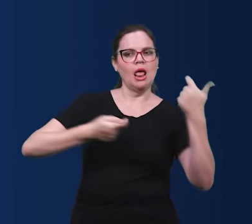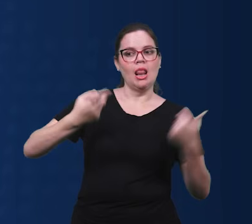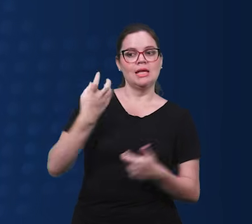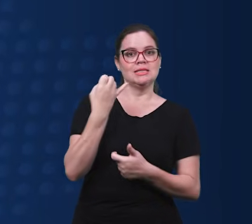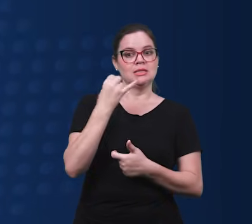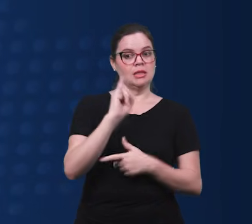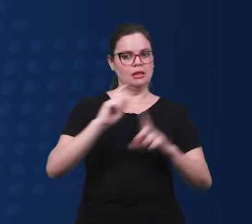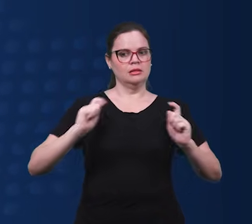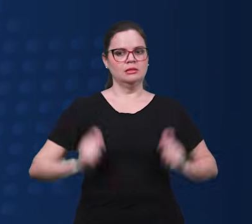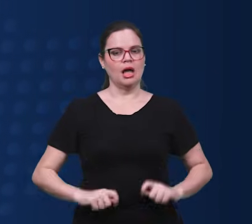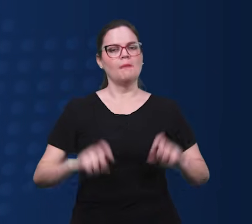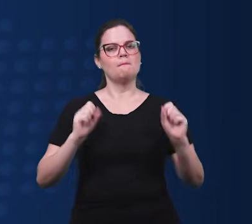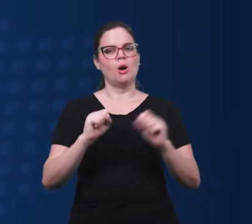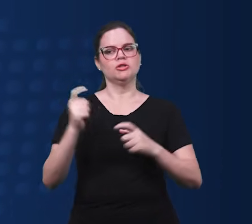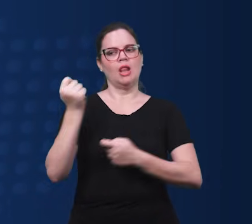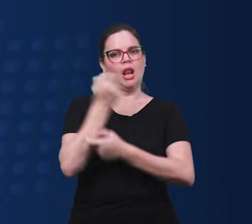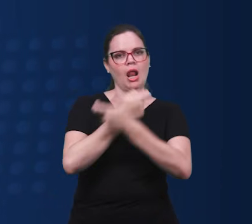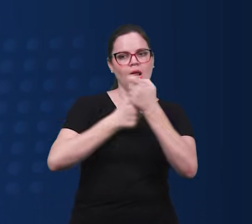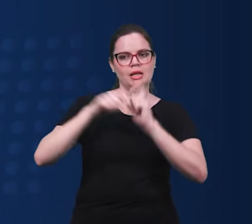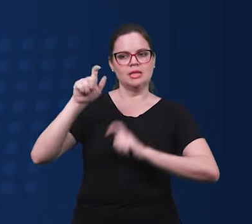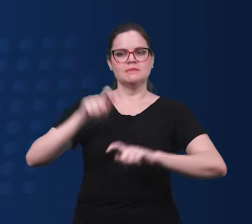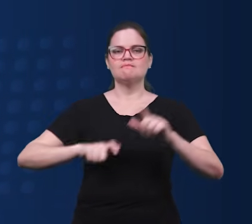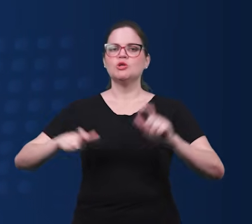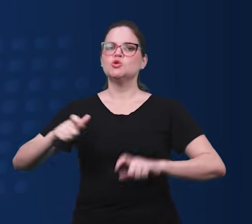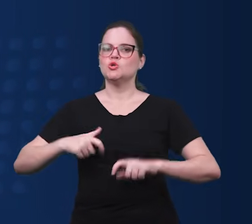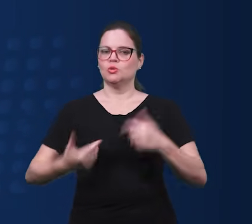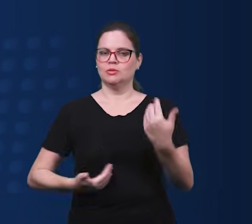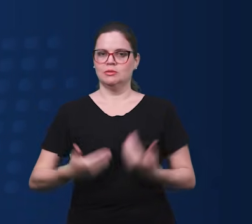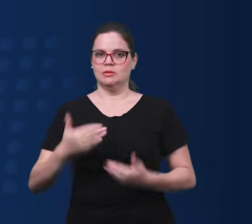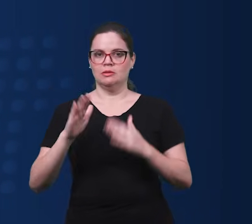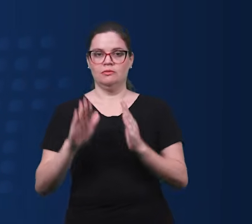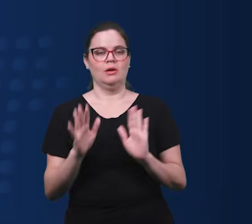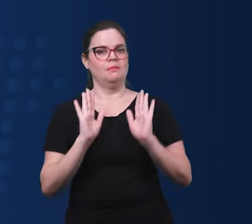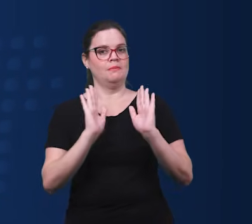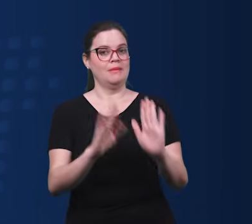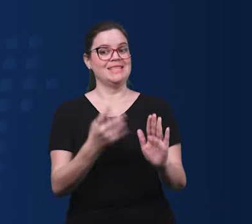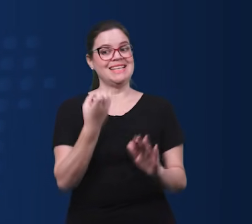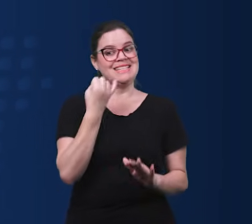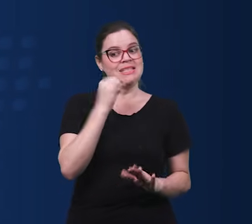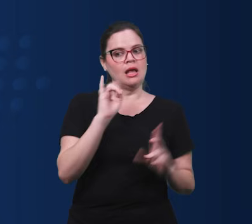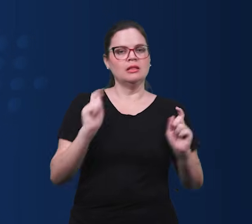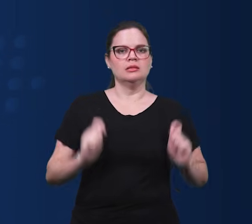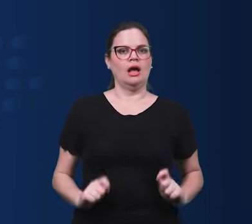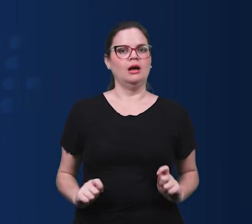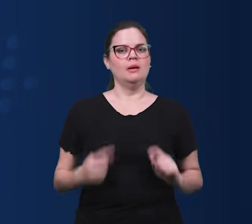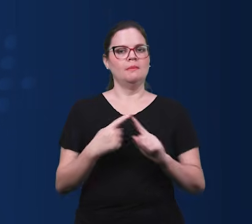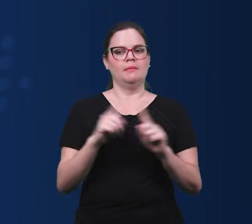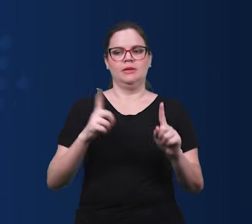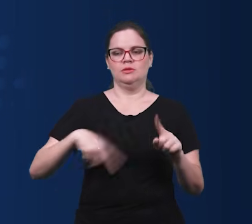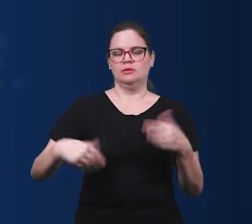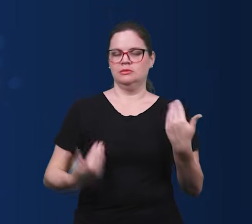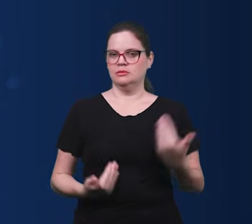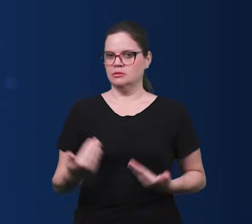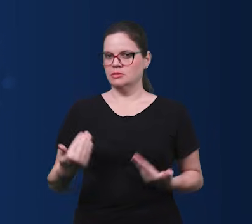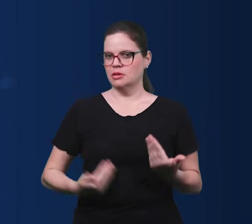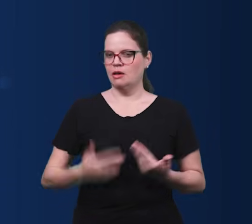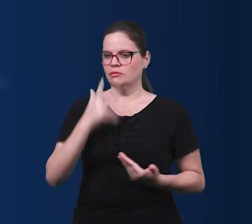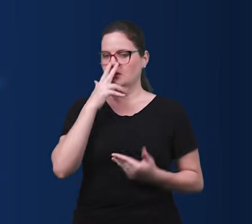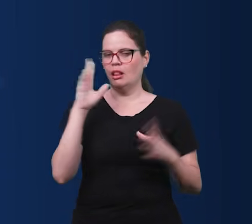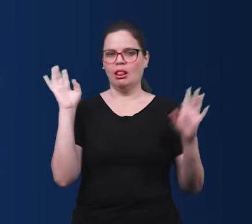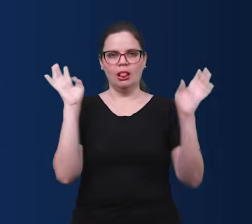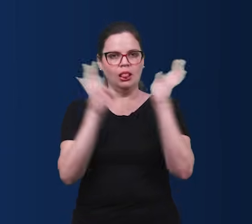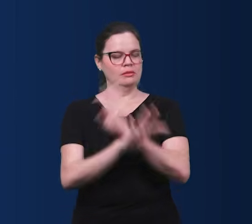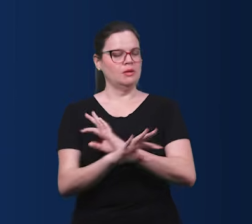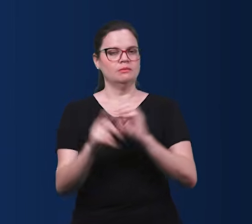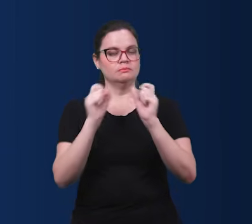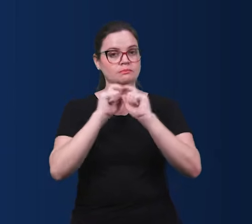Se possível forem, porque a igreja ela está bem instruída, o Espírito Santo não nos deixa enganados. Jesus fala sobre a